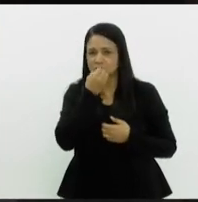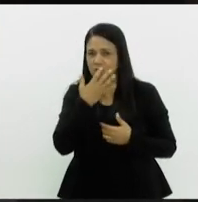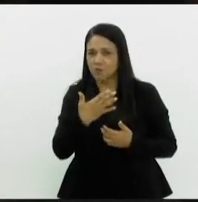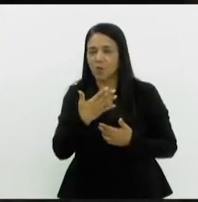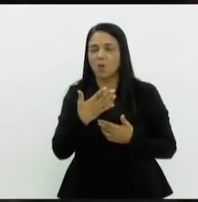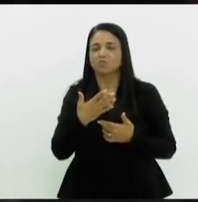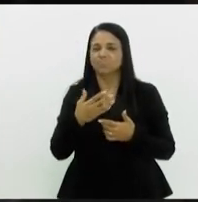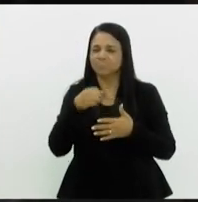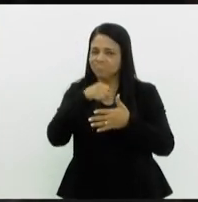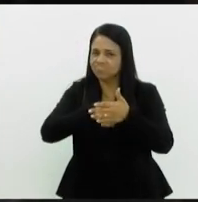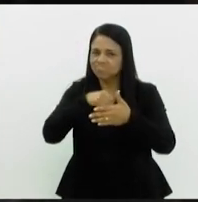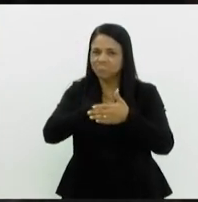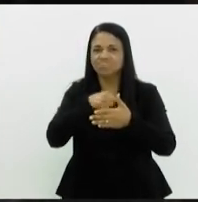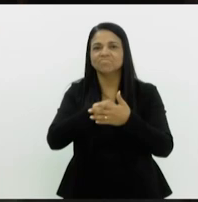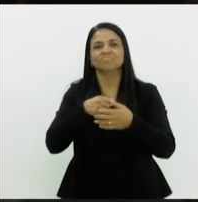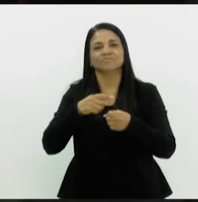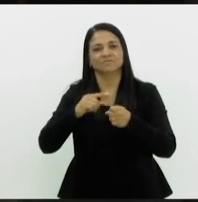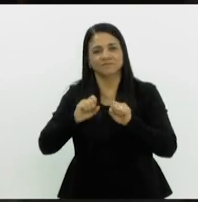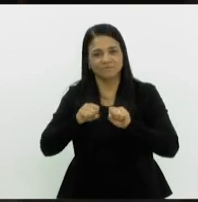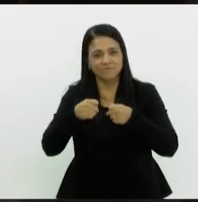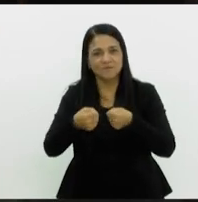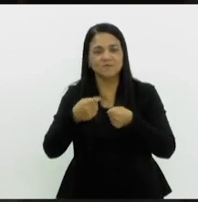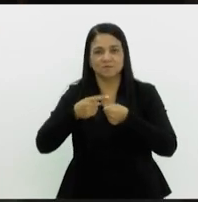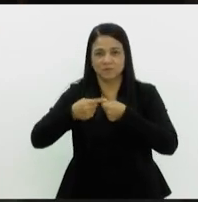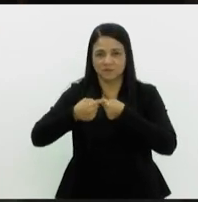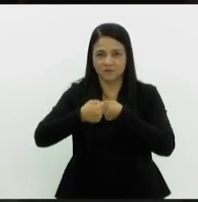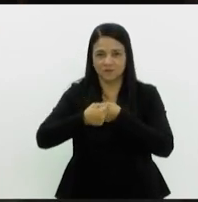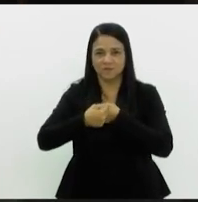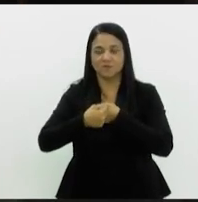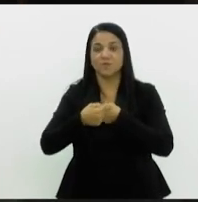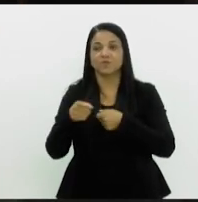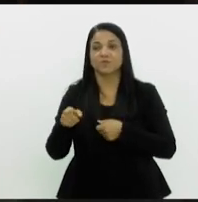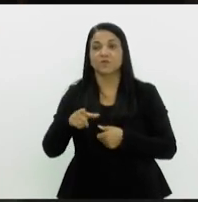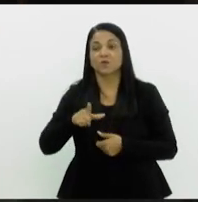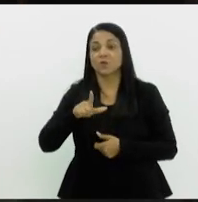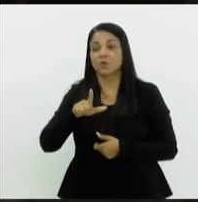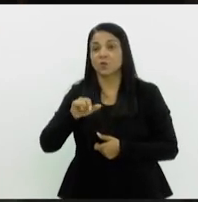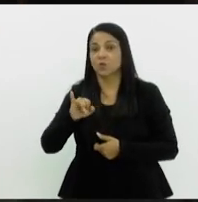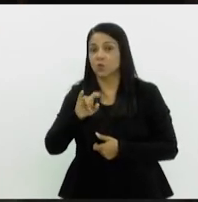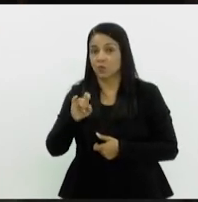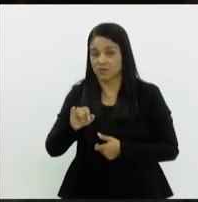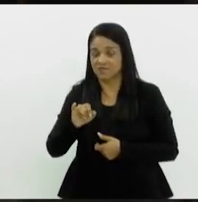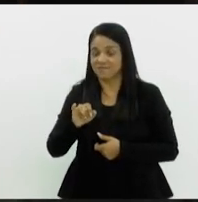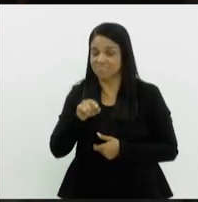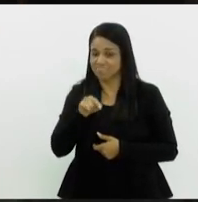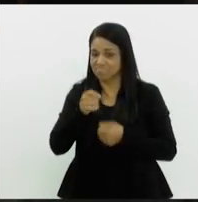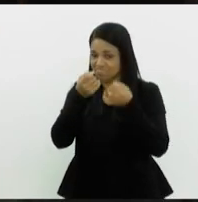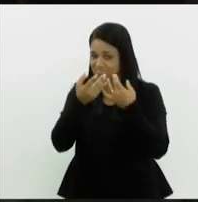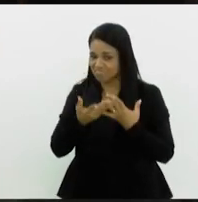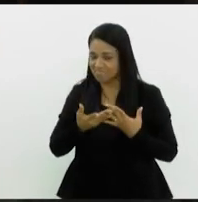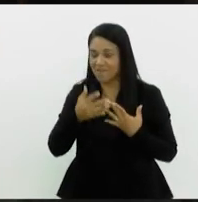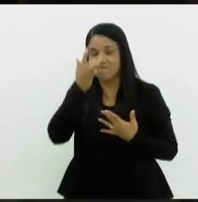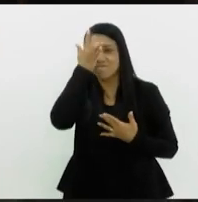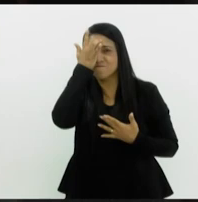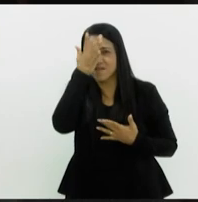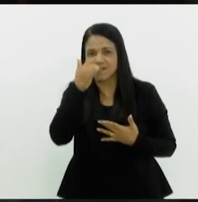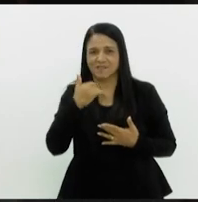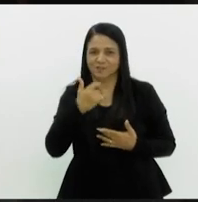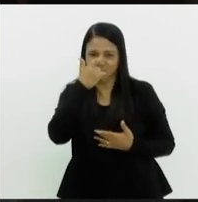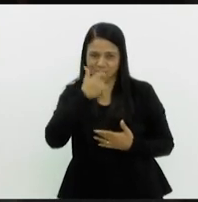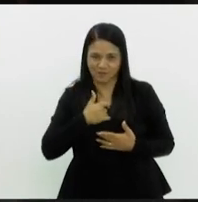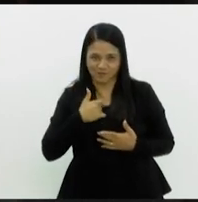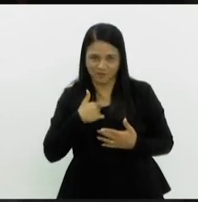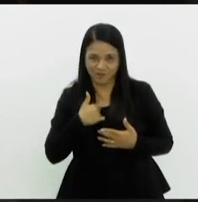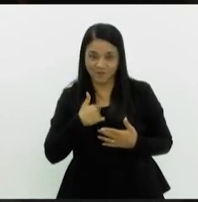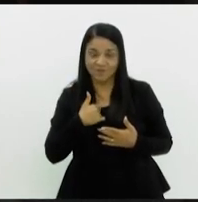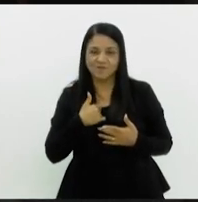frente continuar defendendo o nosso município, né? Falar do Luiz, cara, para mim é fácil, porque eu